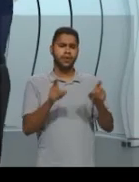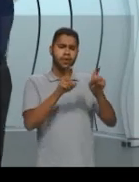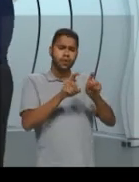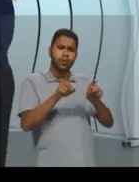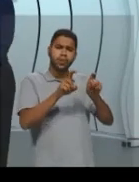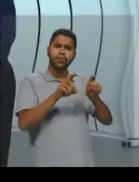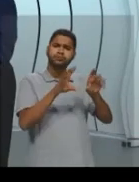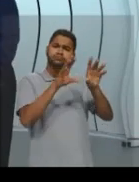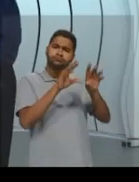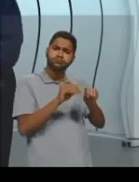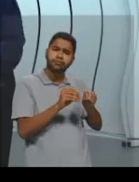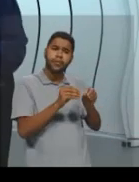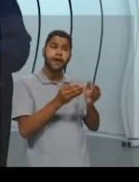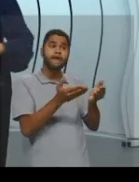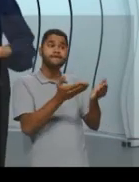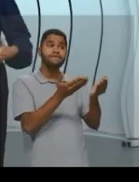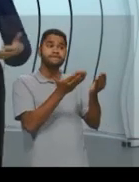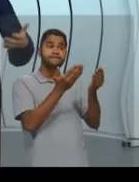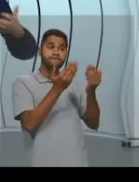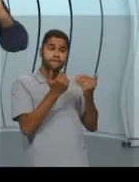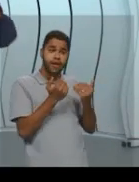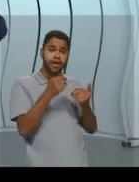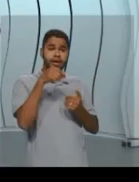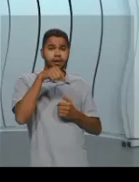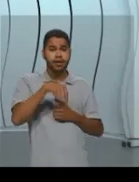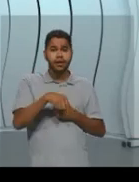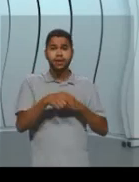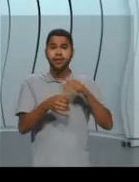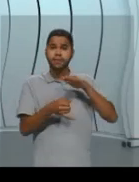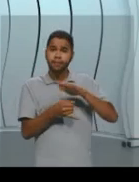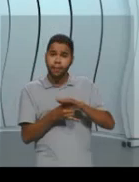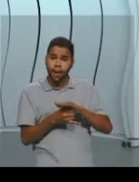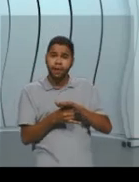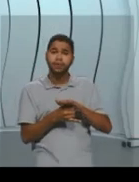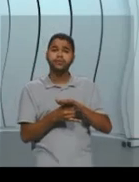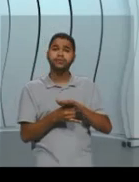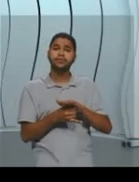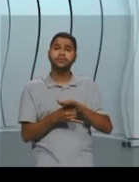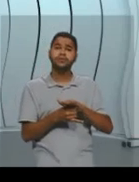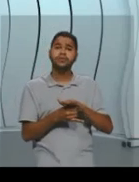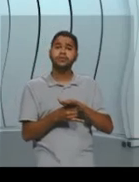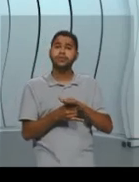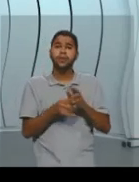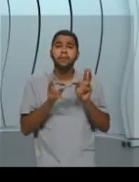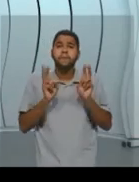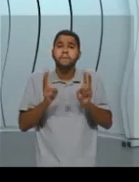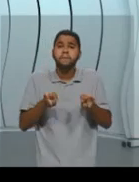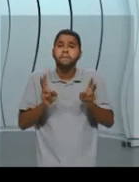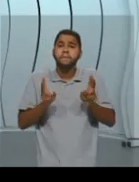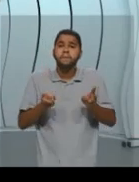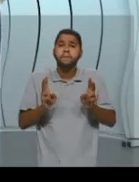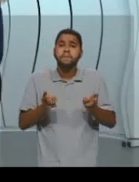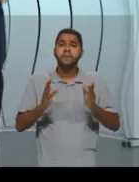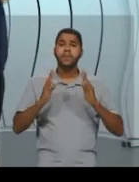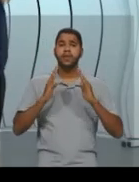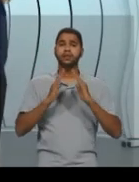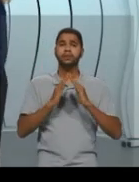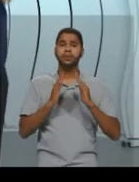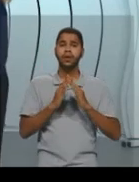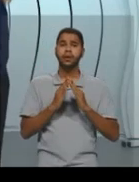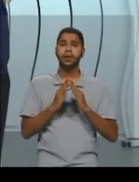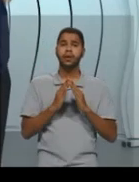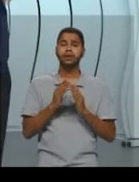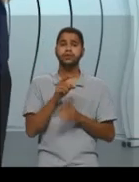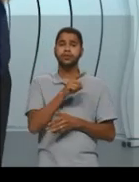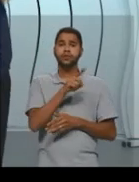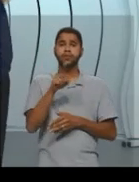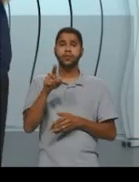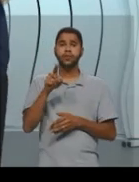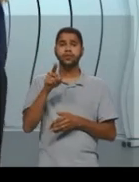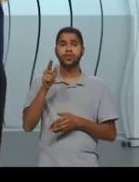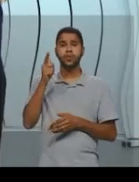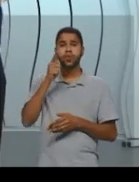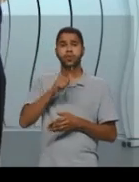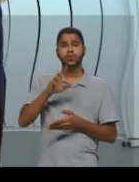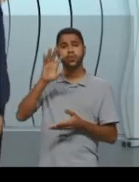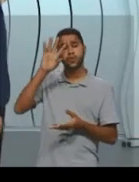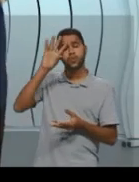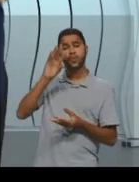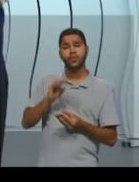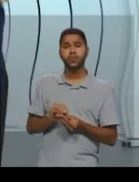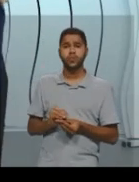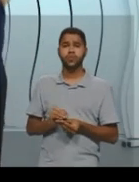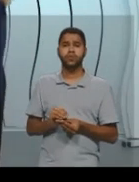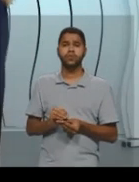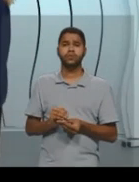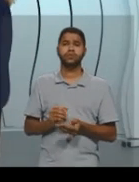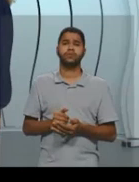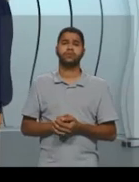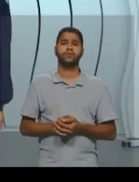computador, desça as escadas. Então, eles estão na mesma casa. Isso aqui é o que deu para você inferir,